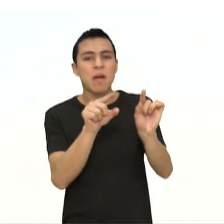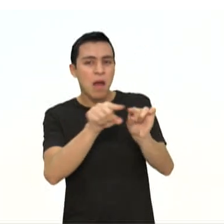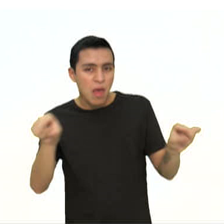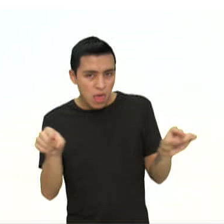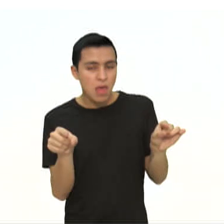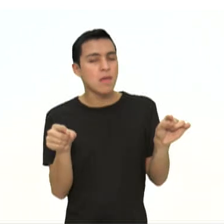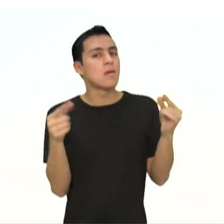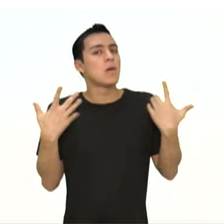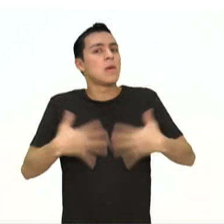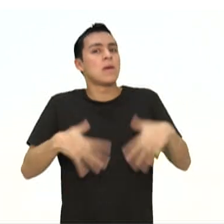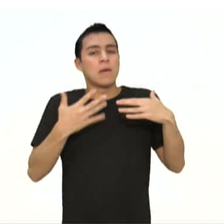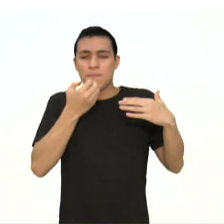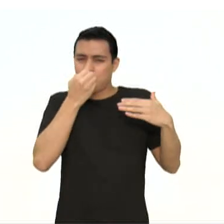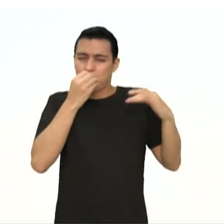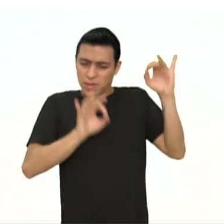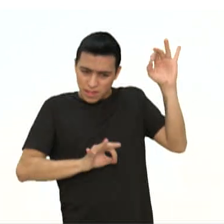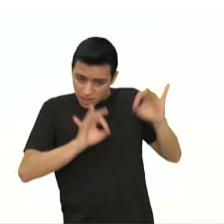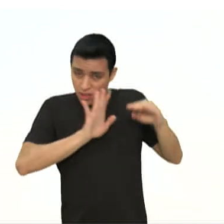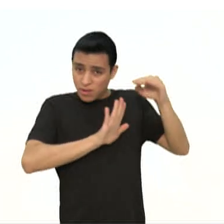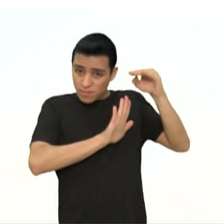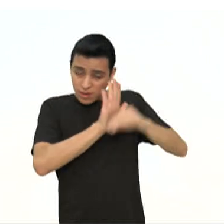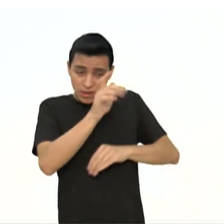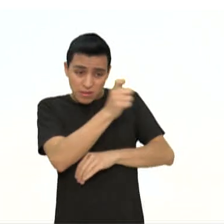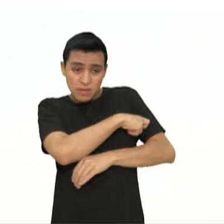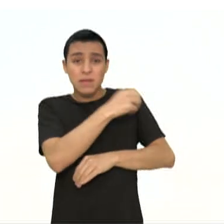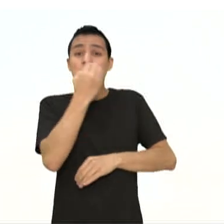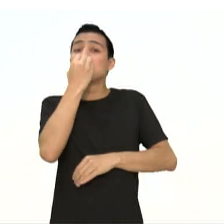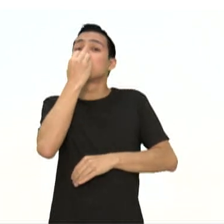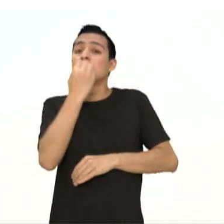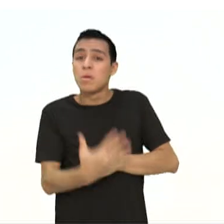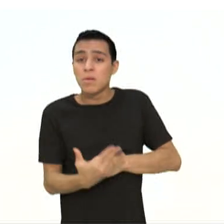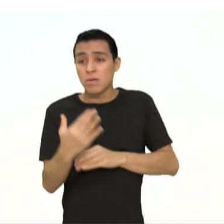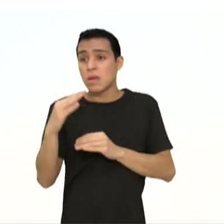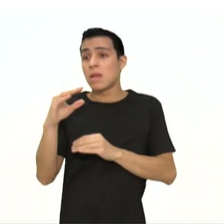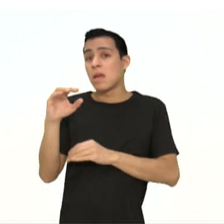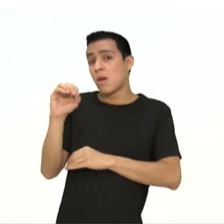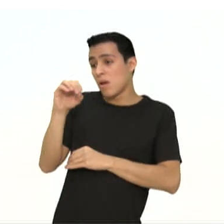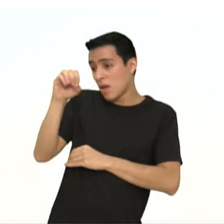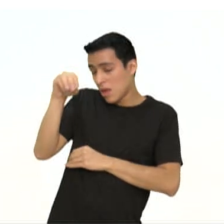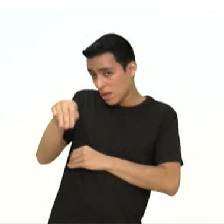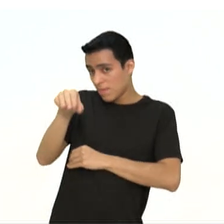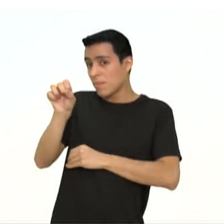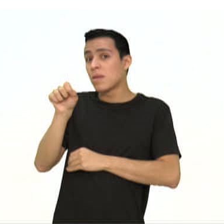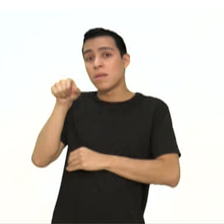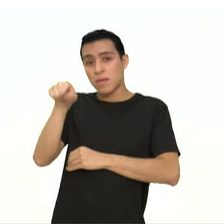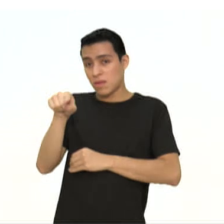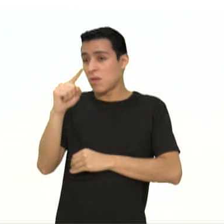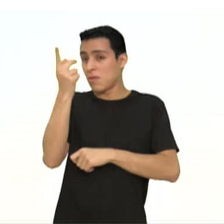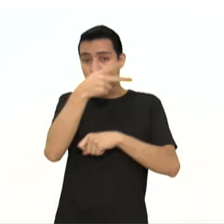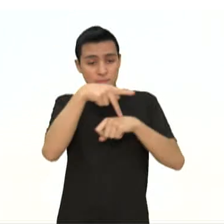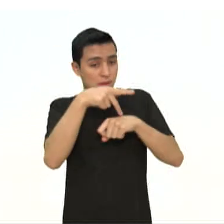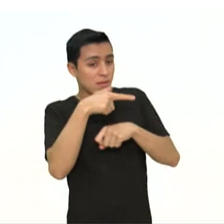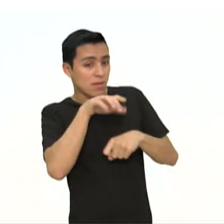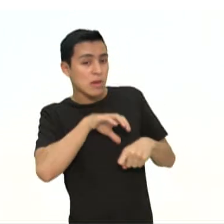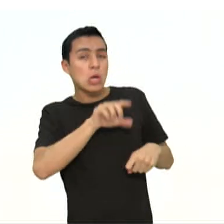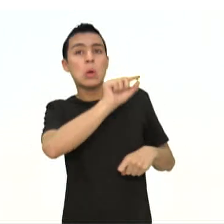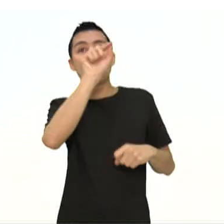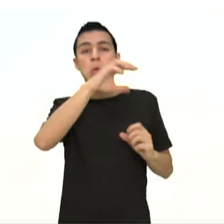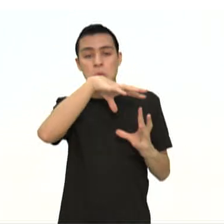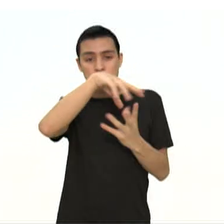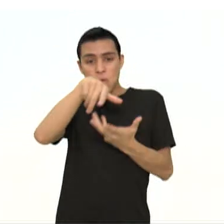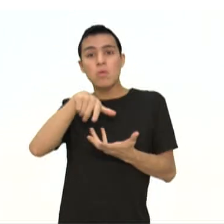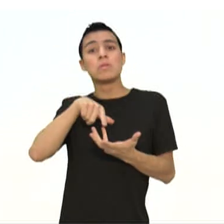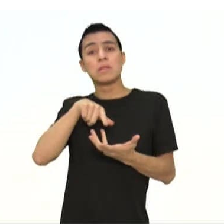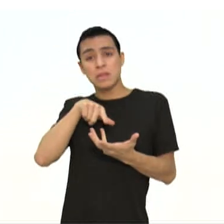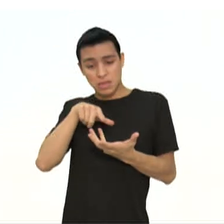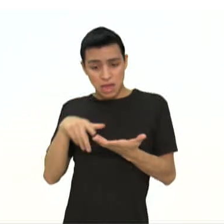Gente, é algo tão bem elaborado, nosso programa de vacinação é tão bom que a Organização Mundial de Saúde só tem um país de língua portuguesa no mundo